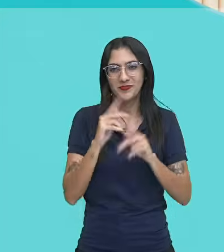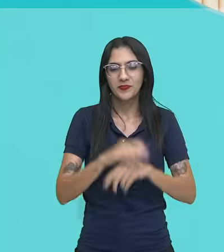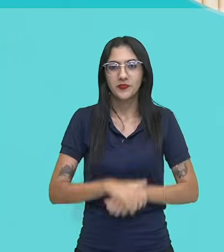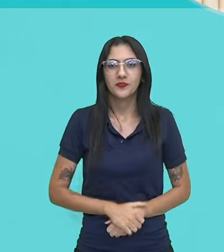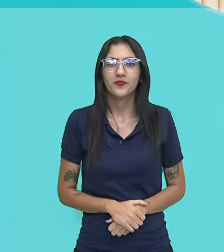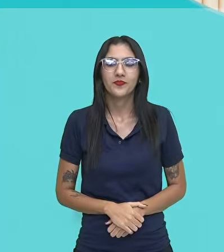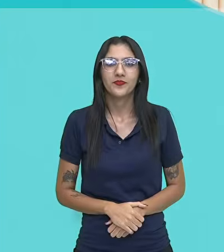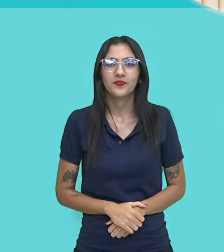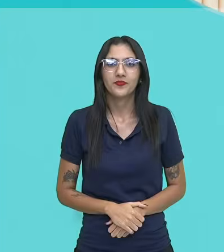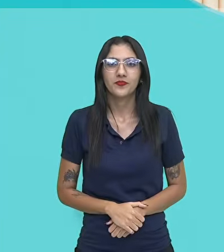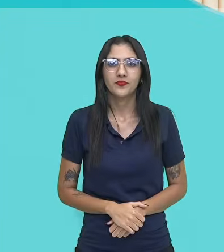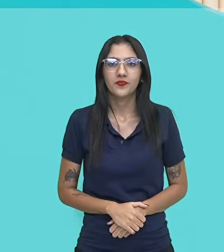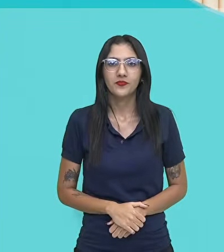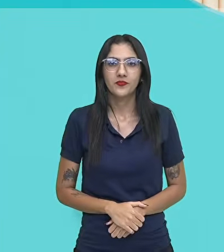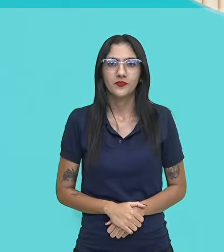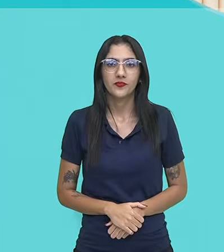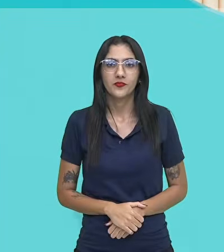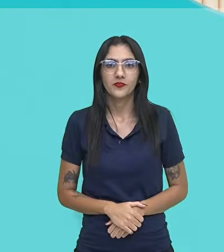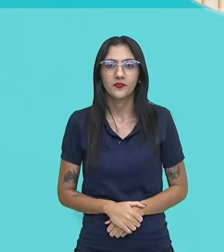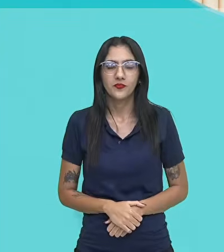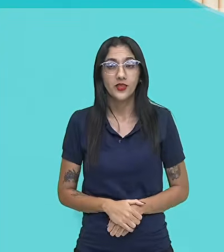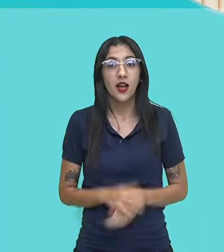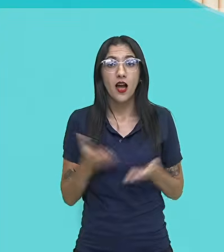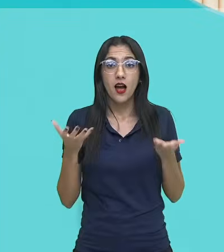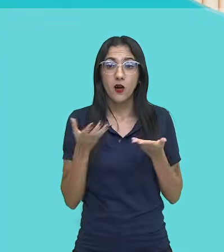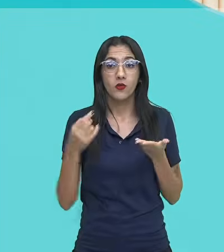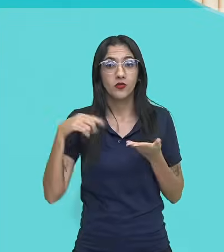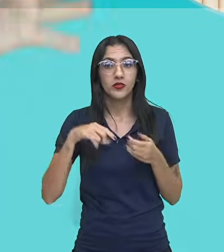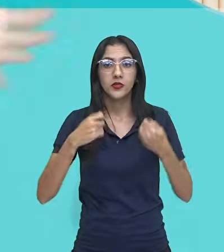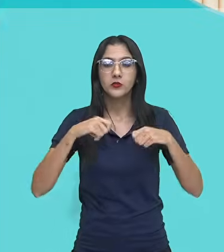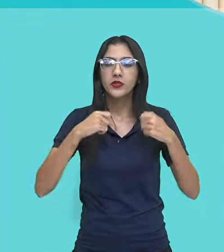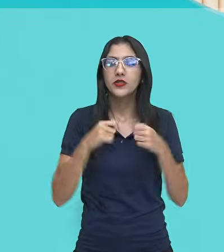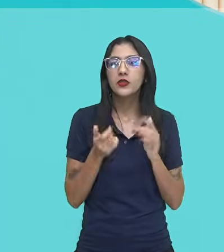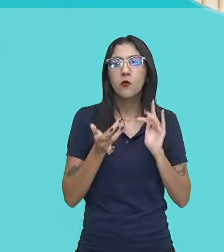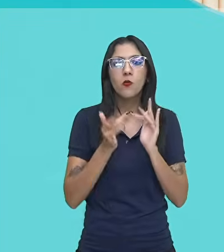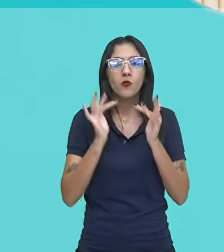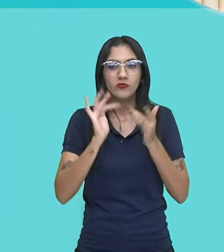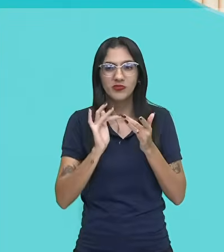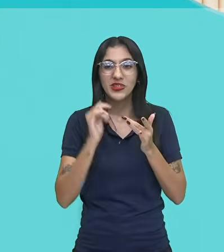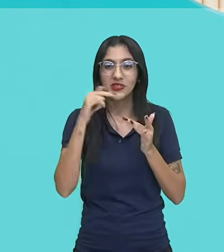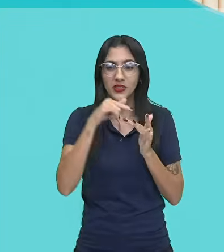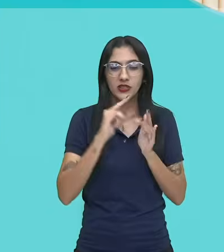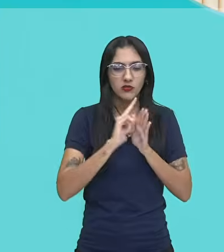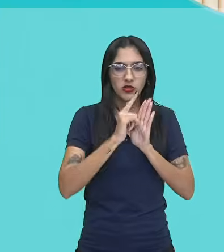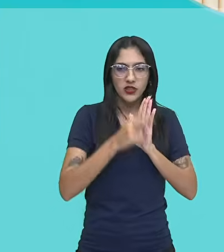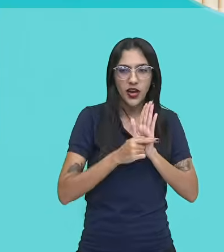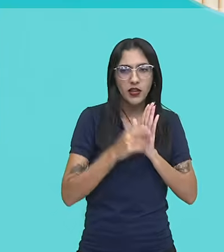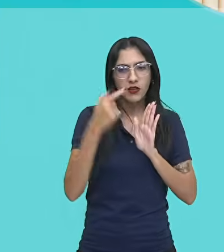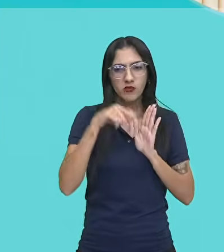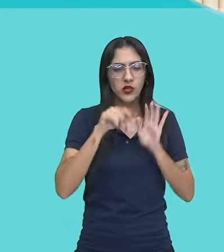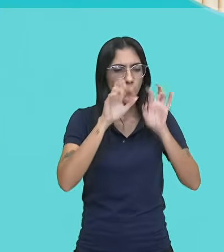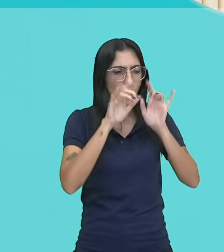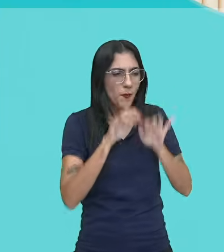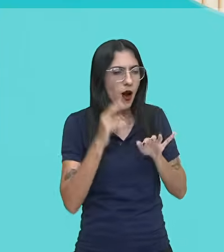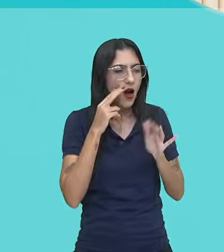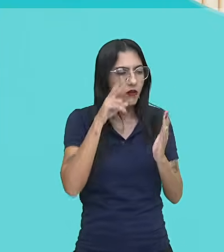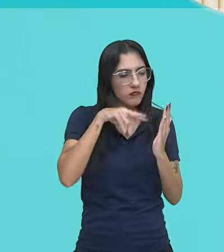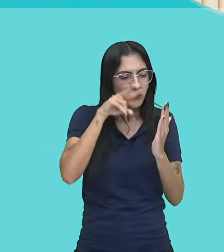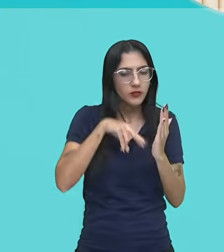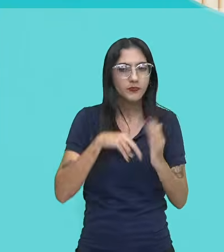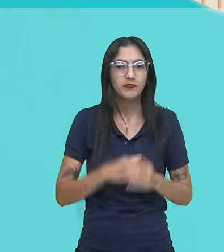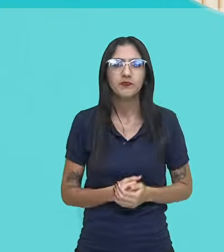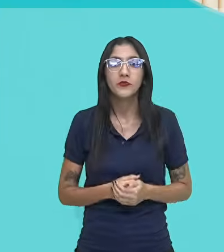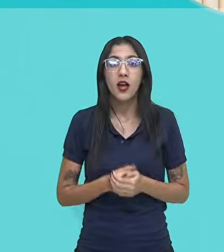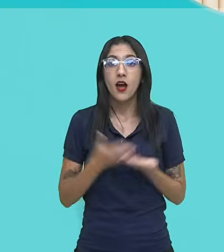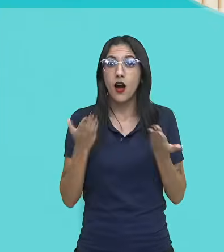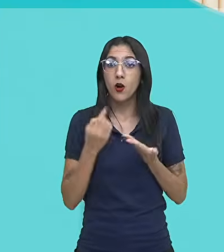Quero que vocês agora entendam uma outra situação. Isso aí eu falei do texto digitado ali, que você faz a leitura e tal. Mas agora eu